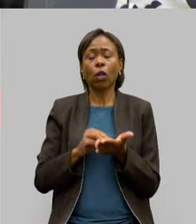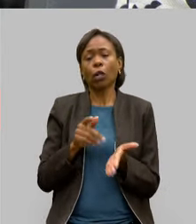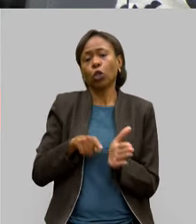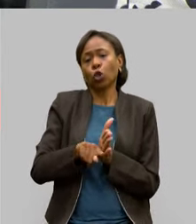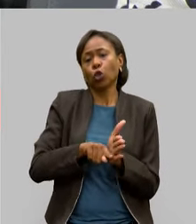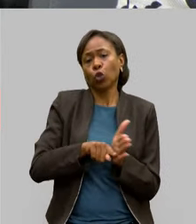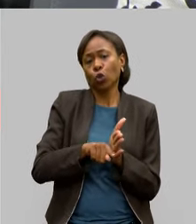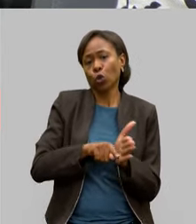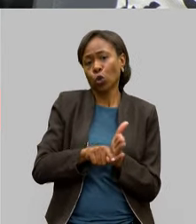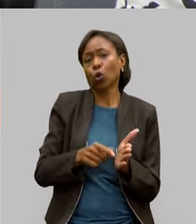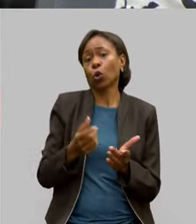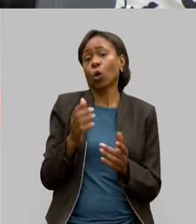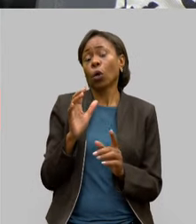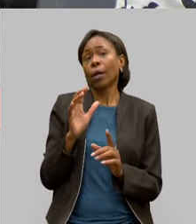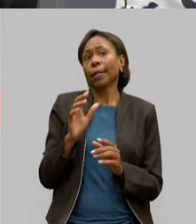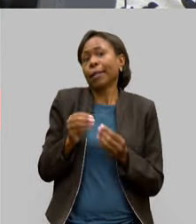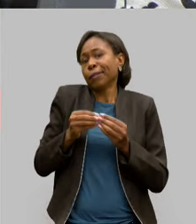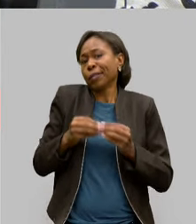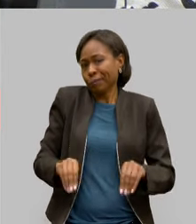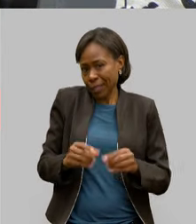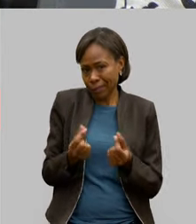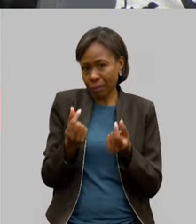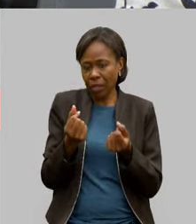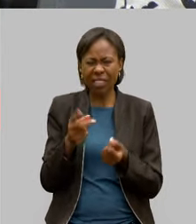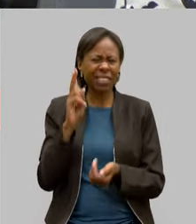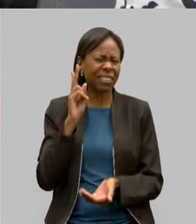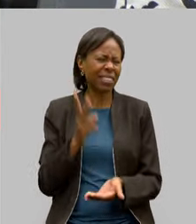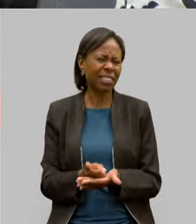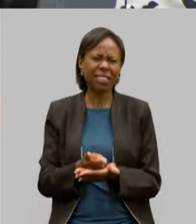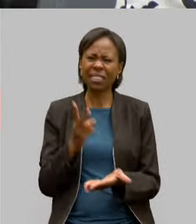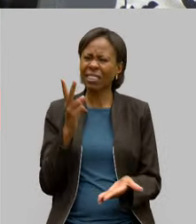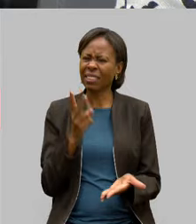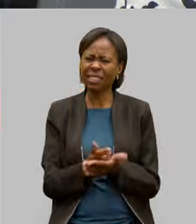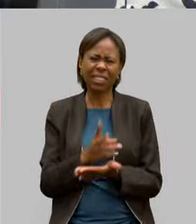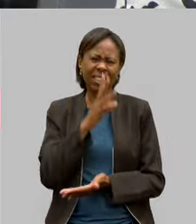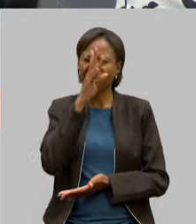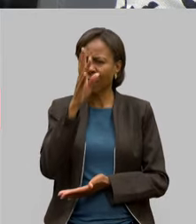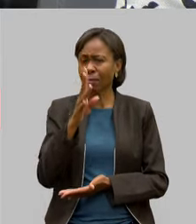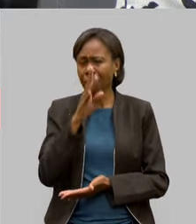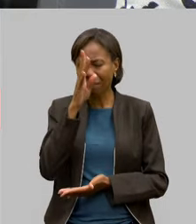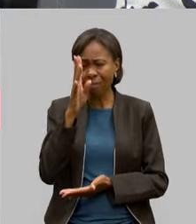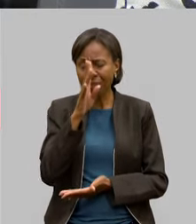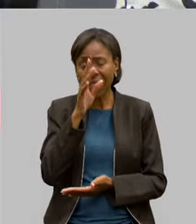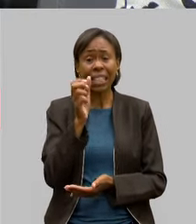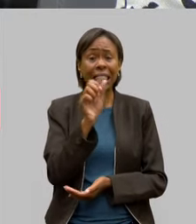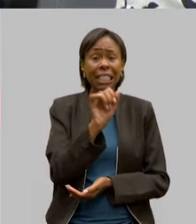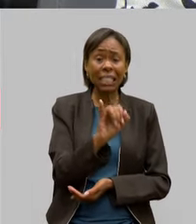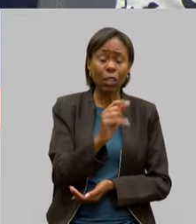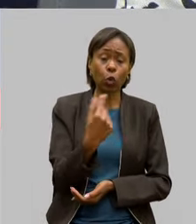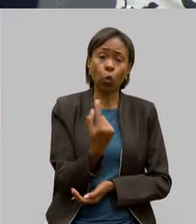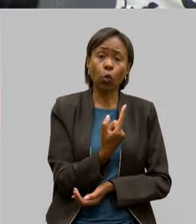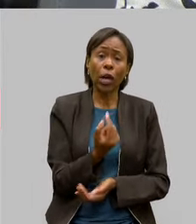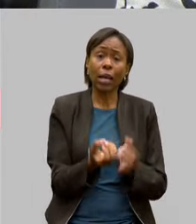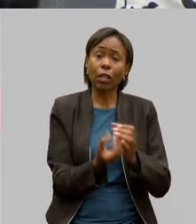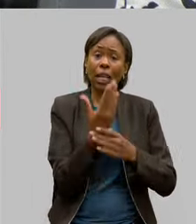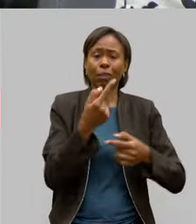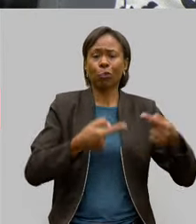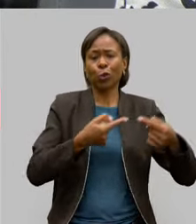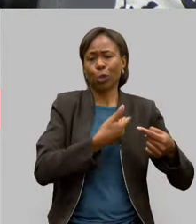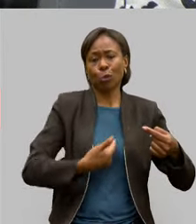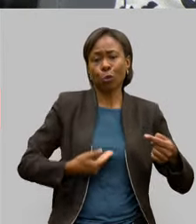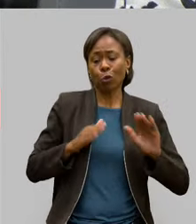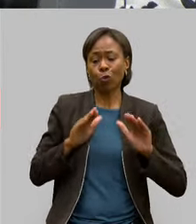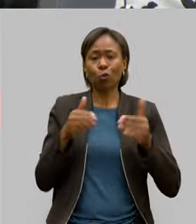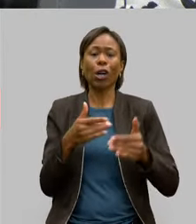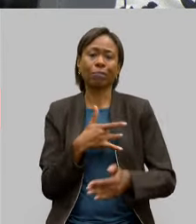financeiro Essa é sempre a desculpa que se tem eh quando a gente quer implementar políticas públicas principalmente em relação à saúde ou